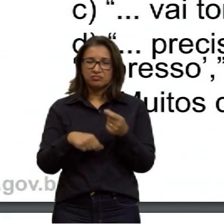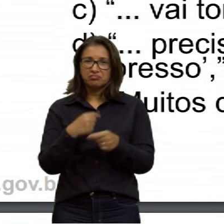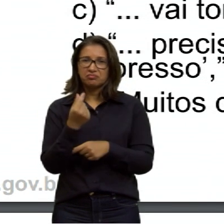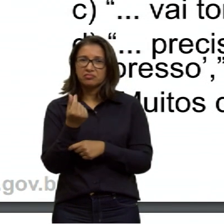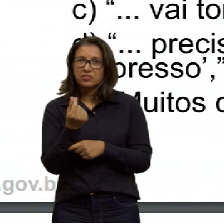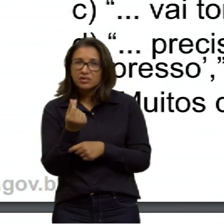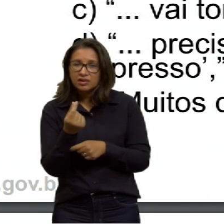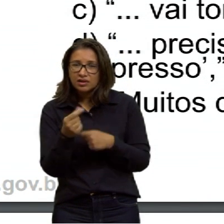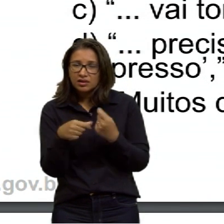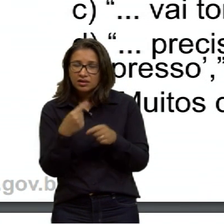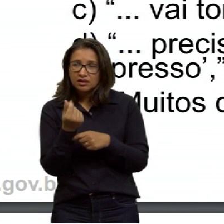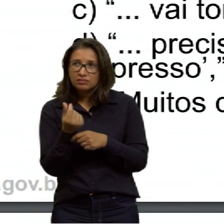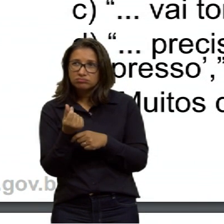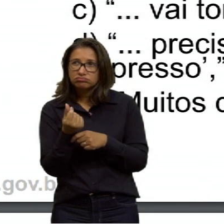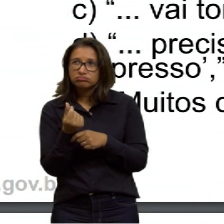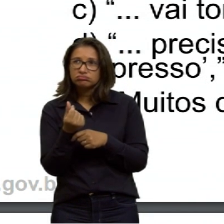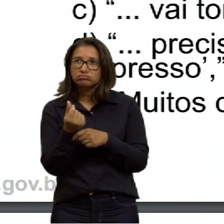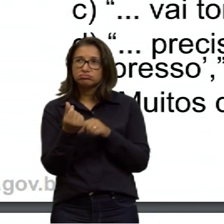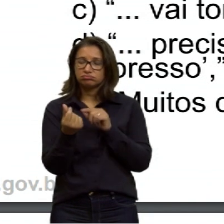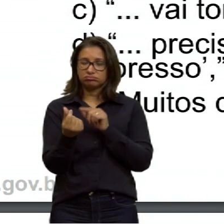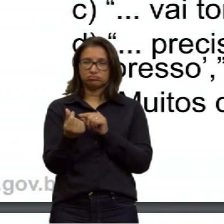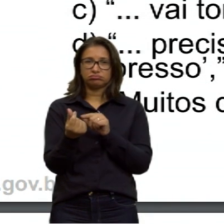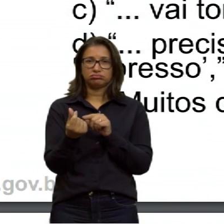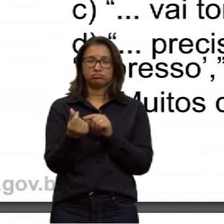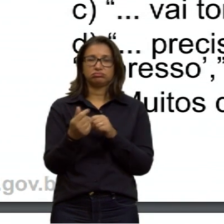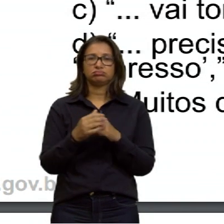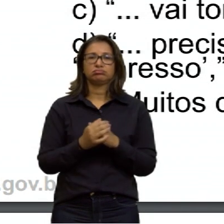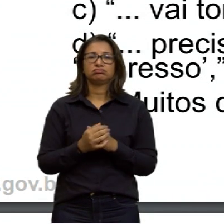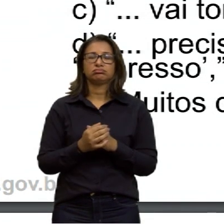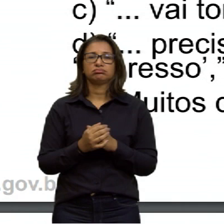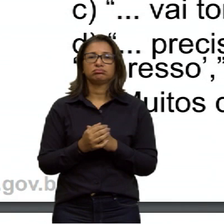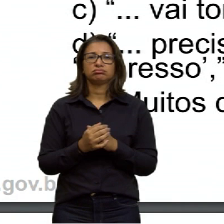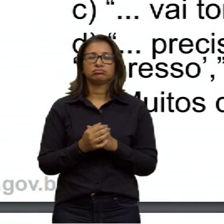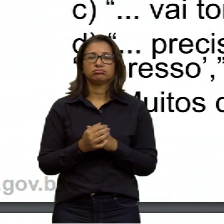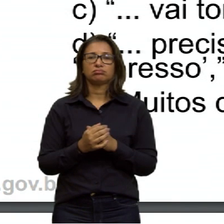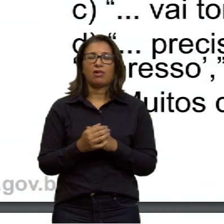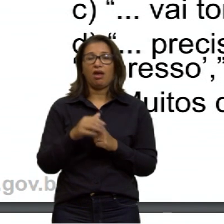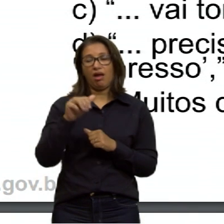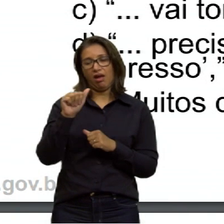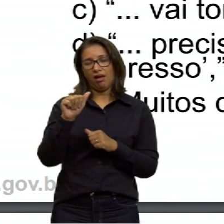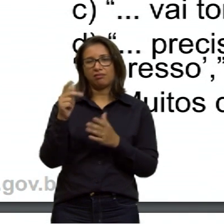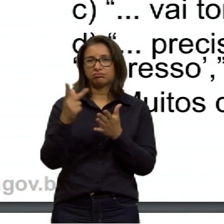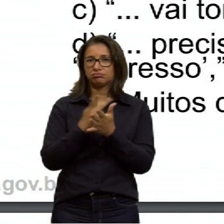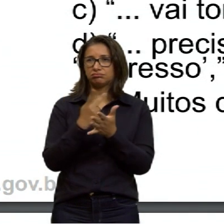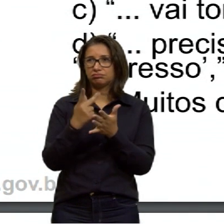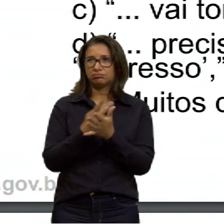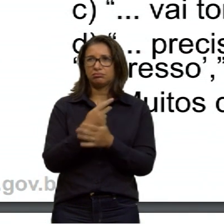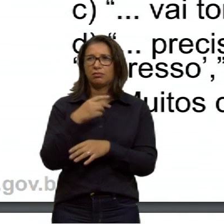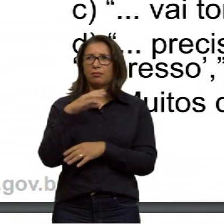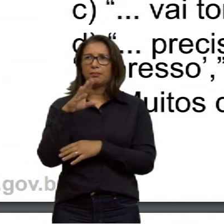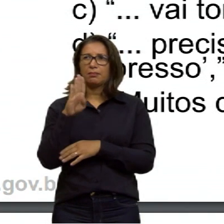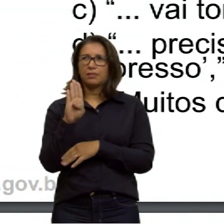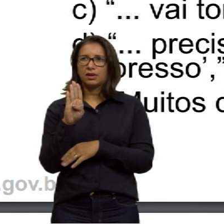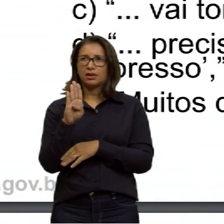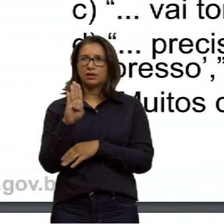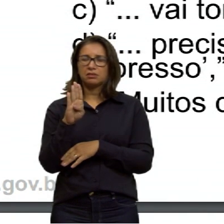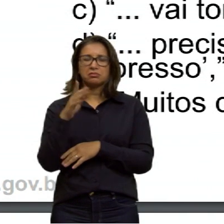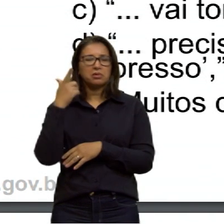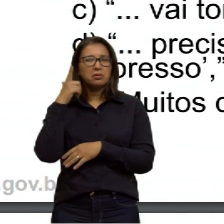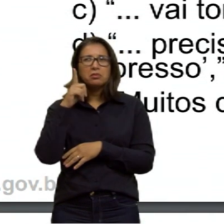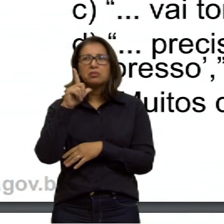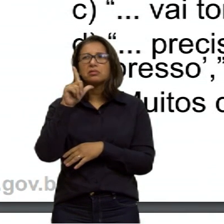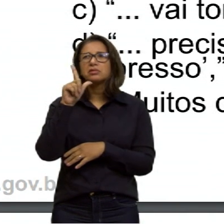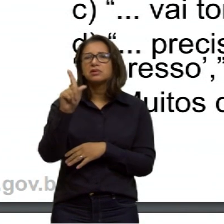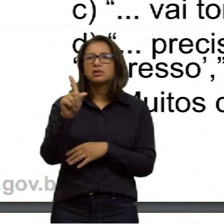financeiras não é só tem dificuldades uma a letra não é b não consegui prever